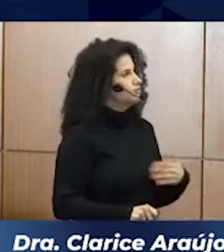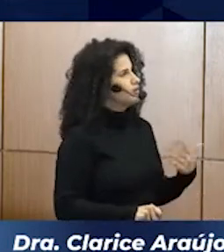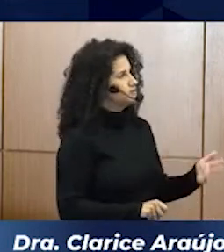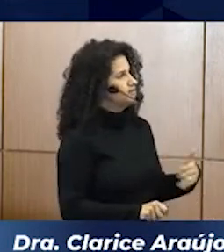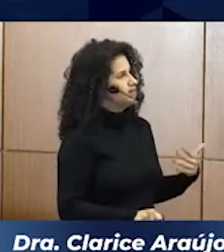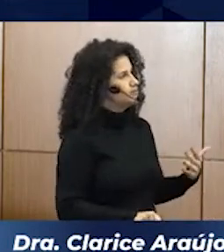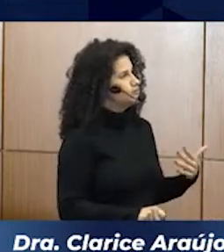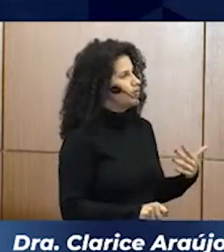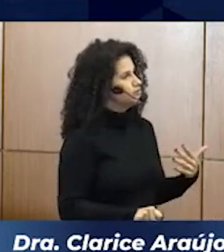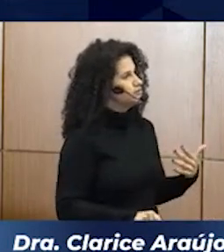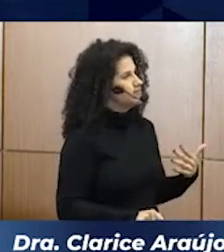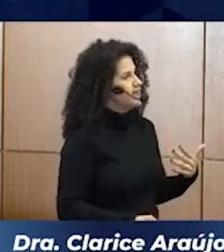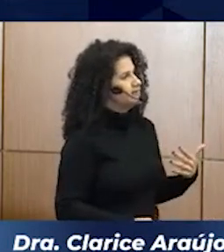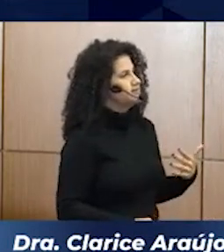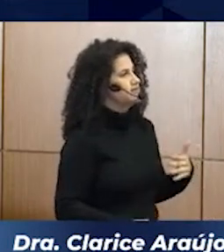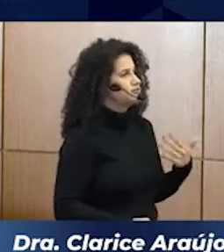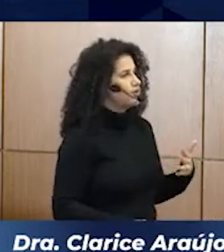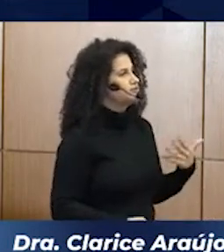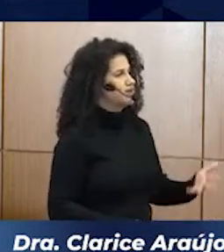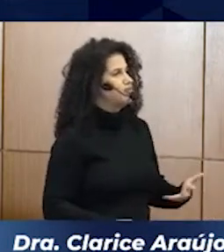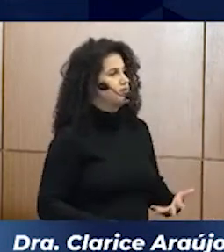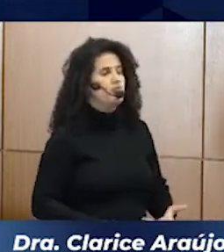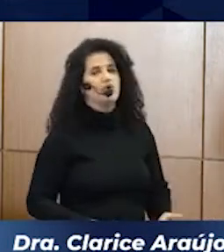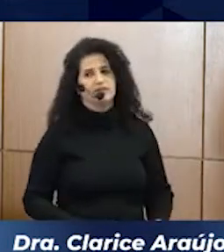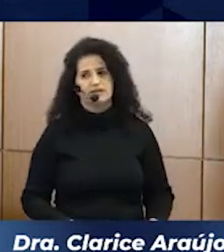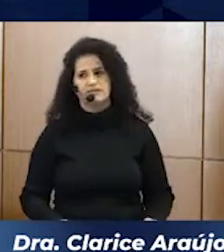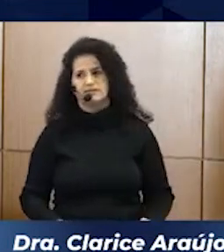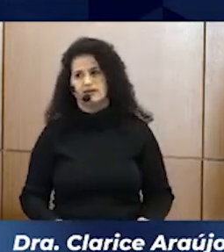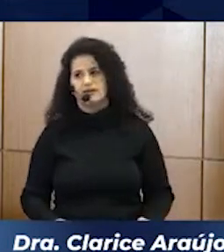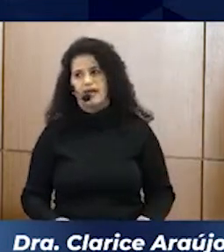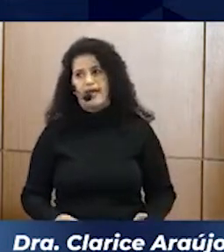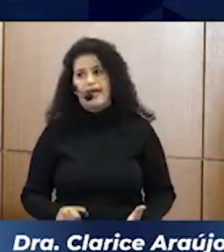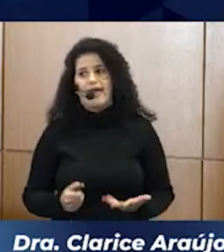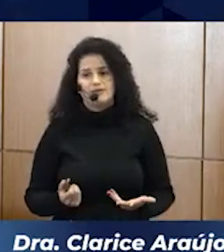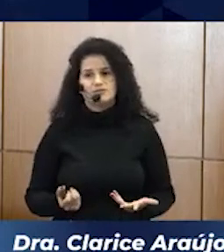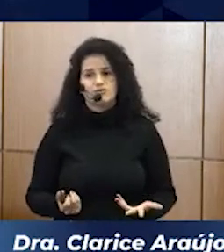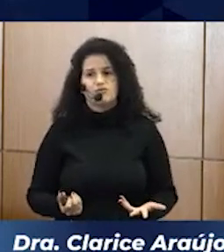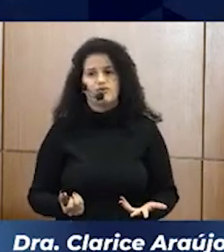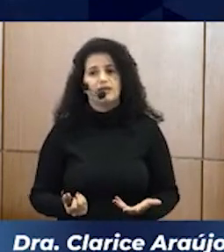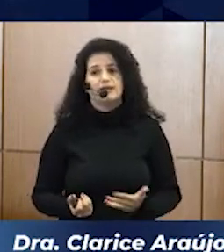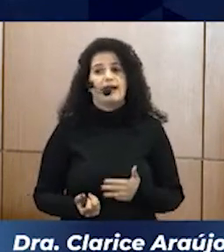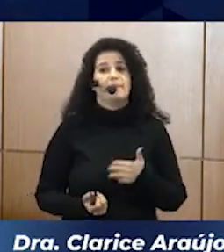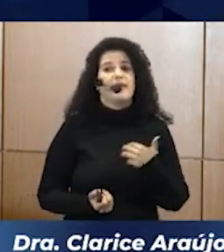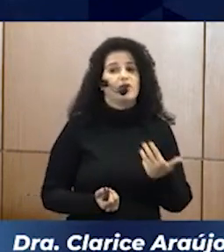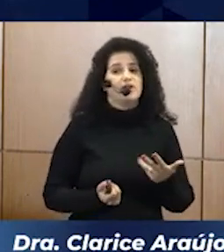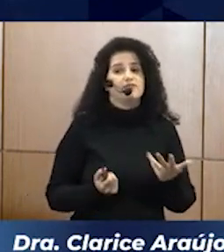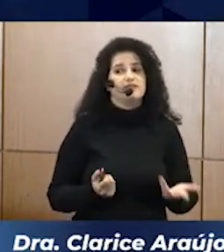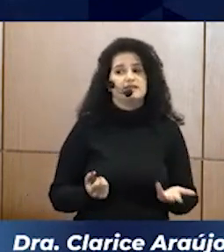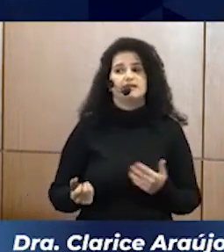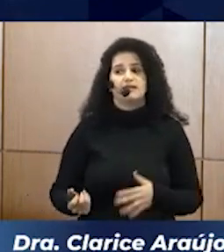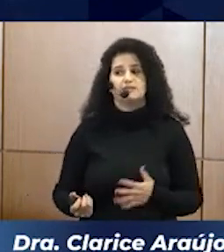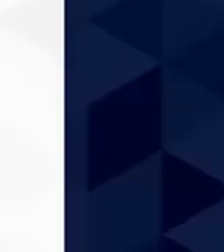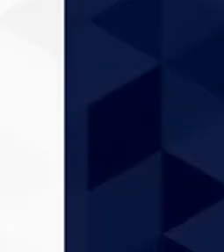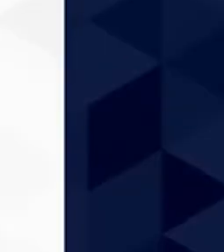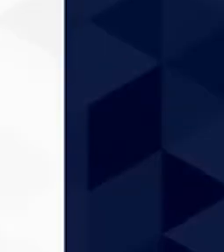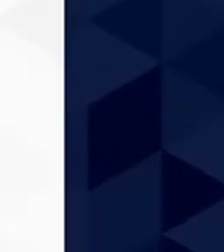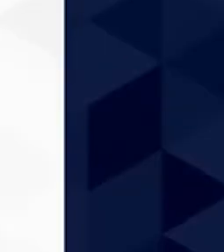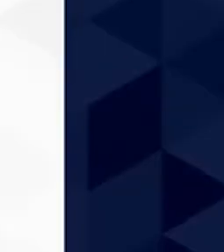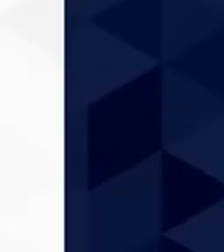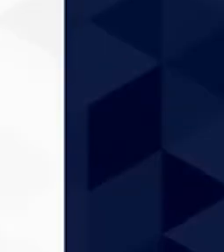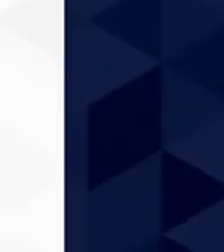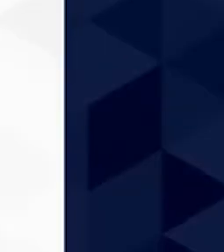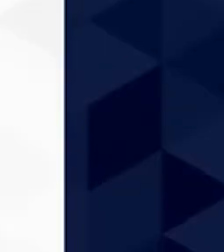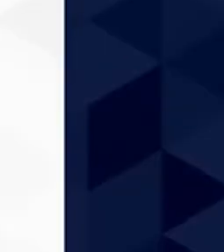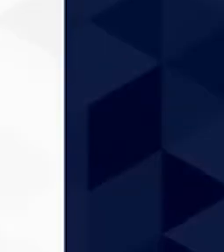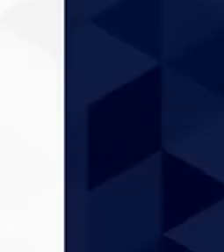Então, considerando todos, né, assim, que todos têm uma importância, é isso que eu estou falando, é a melhor evidência que está disponível,